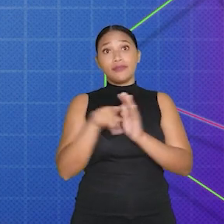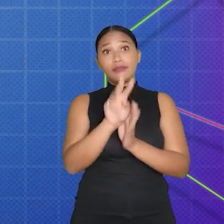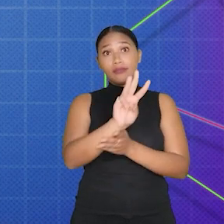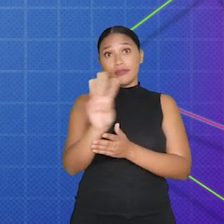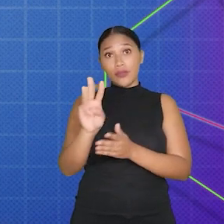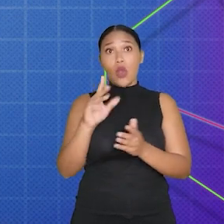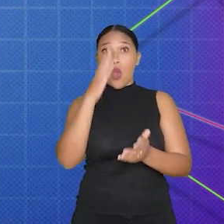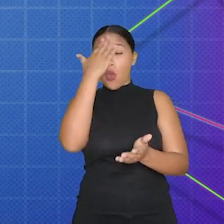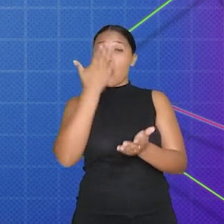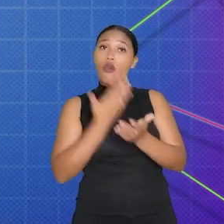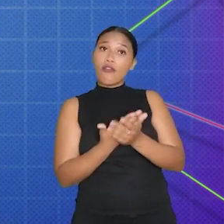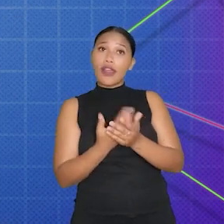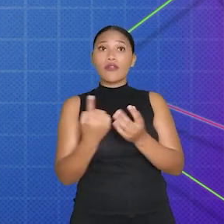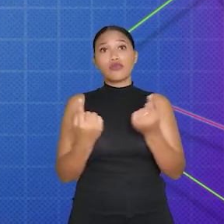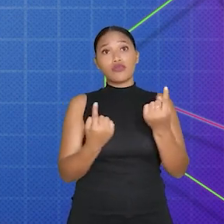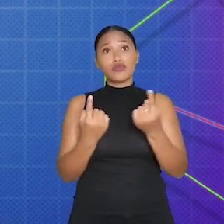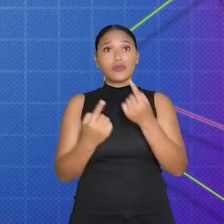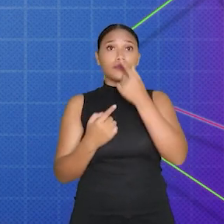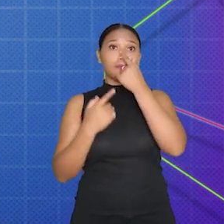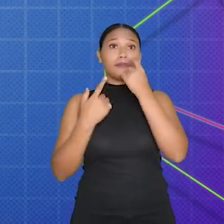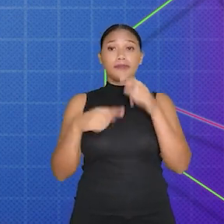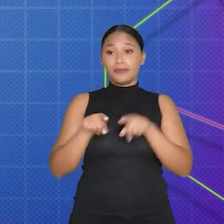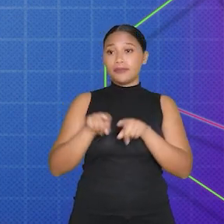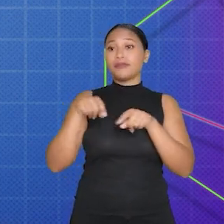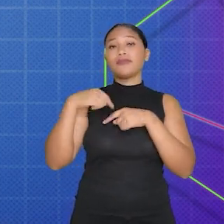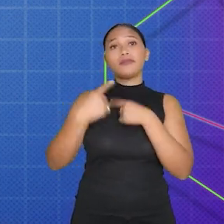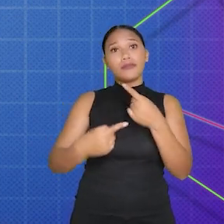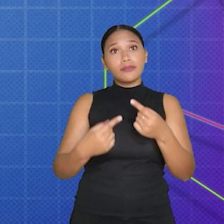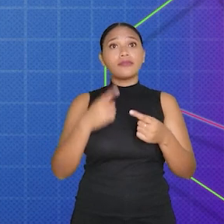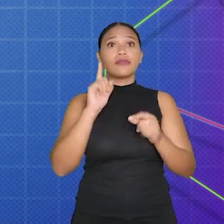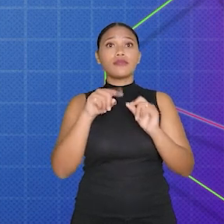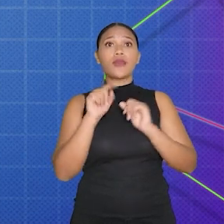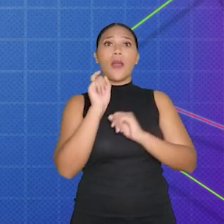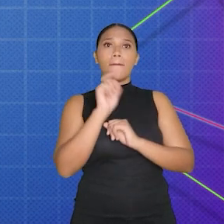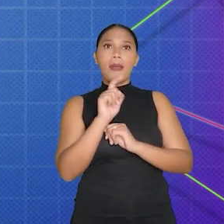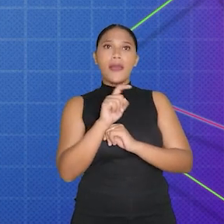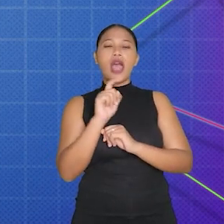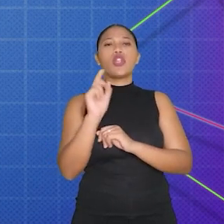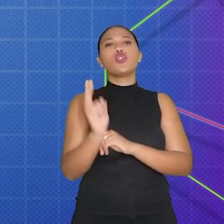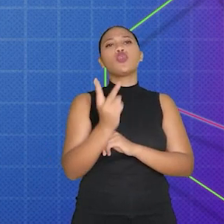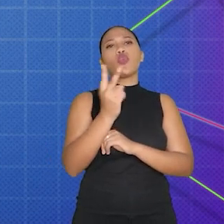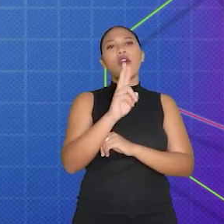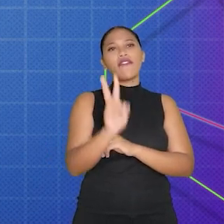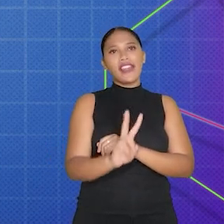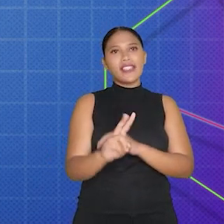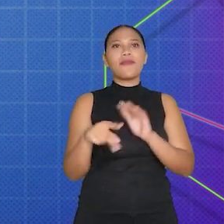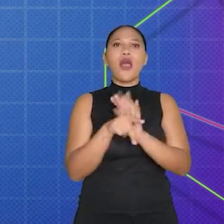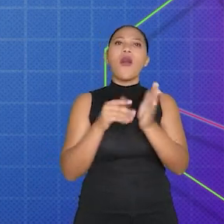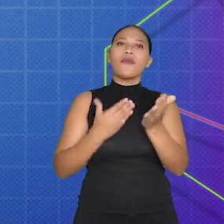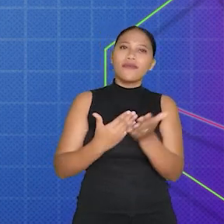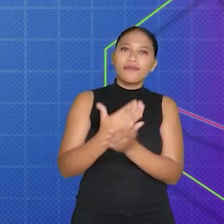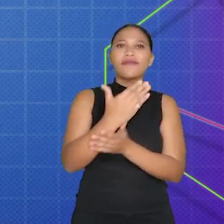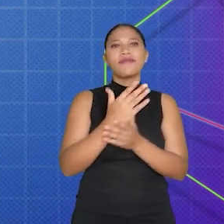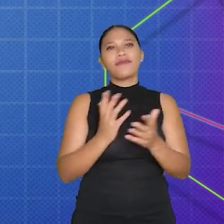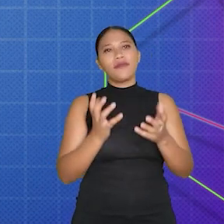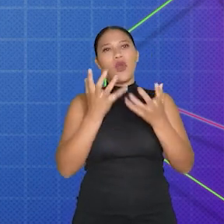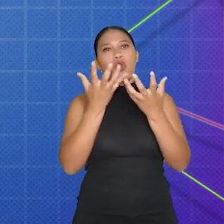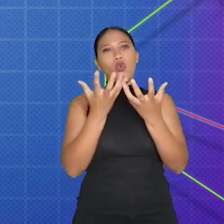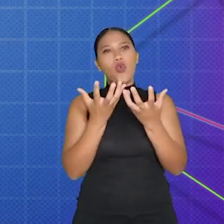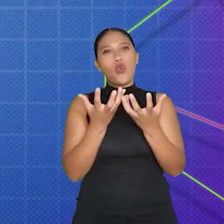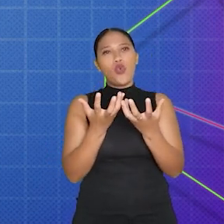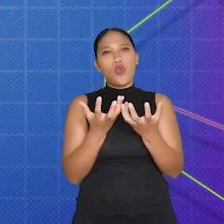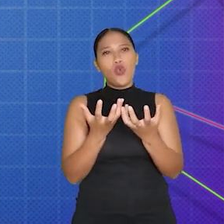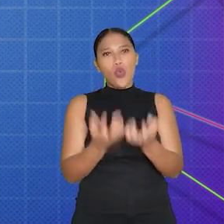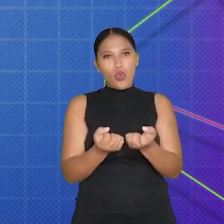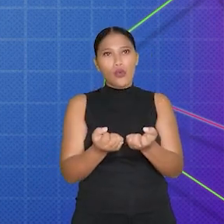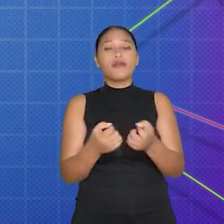site do desenvolvedor ou de sites confiáveis de download. Em seguida, basta clicar 2 vezes no arquivo de instalação para iniciar o